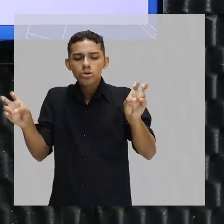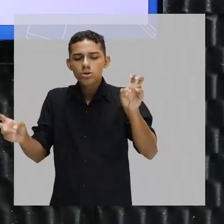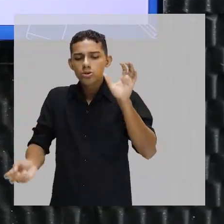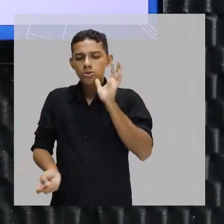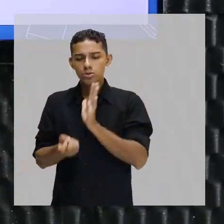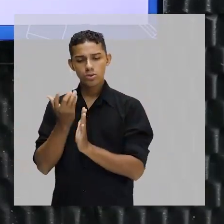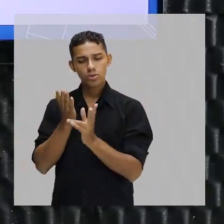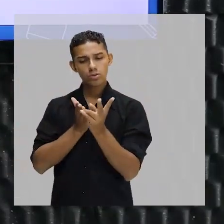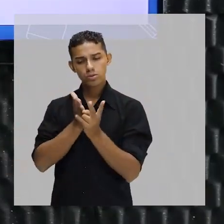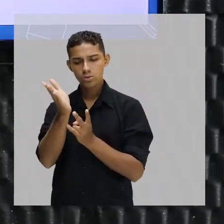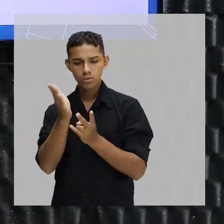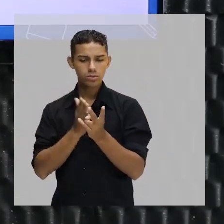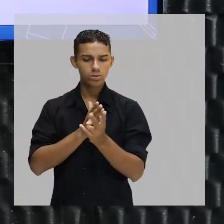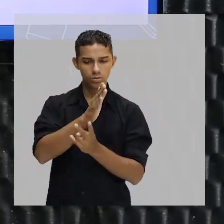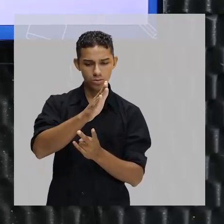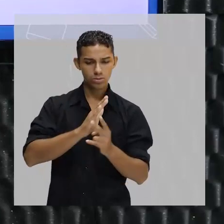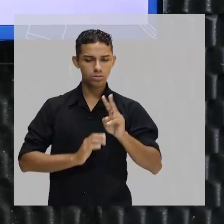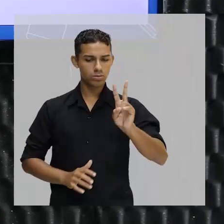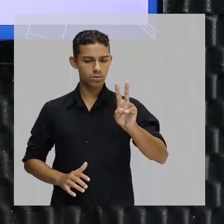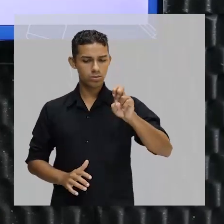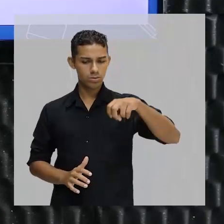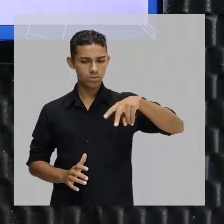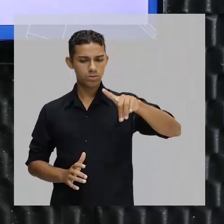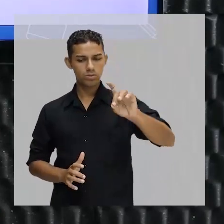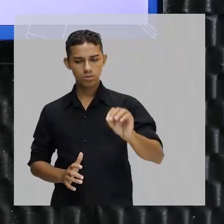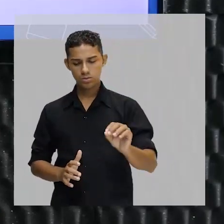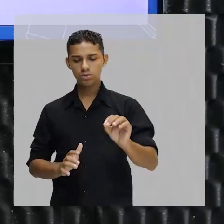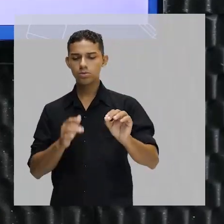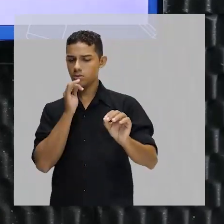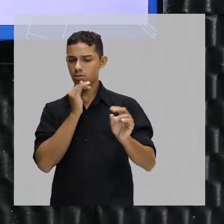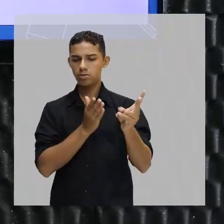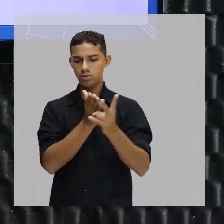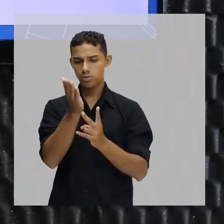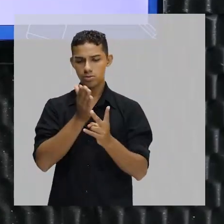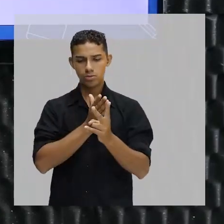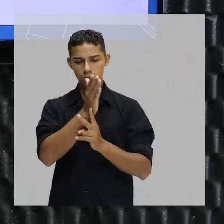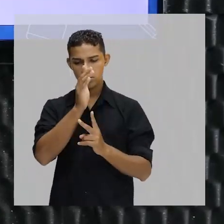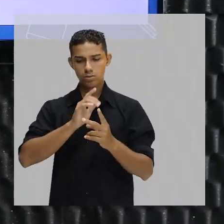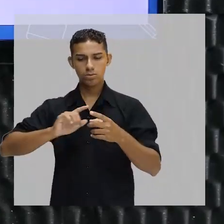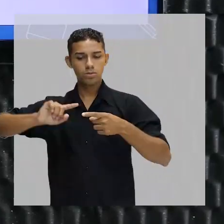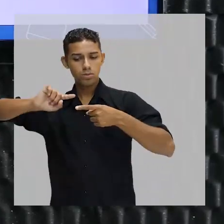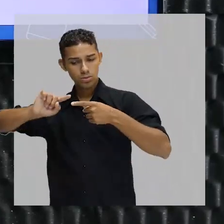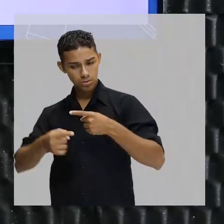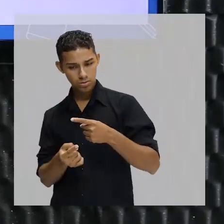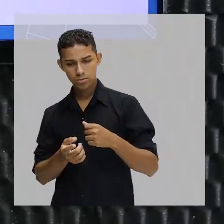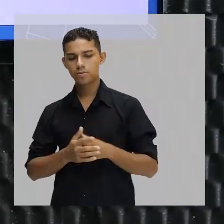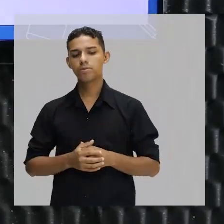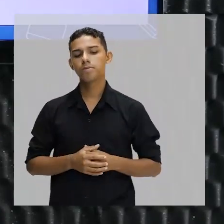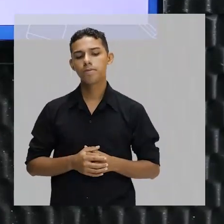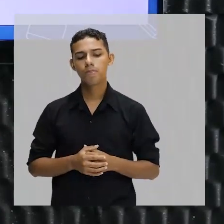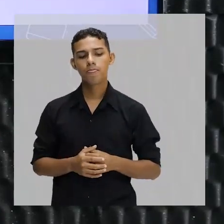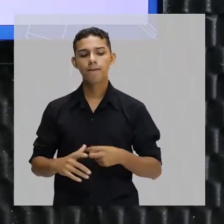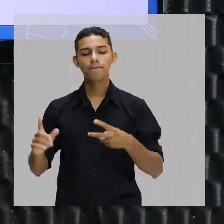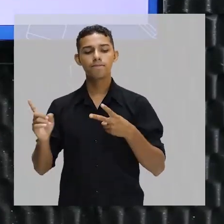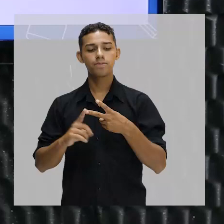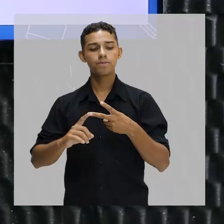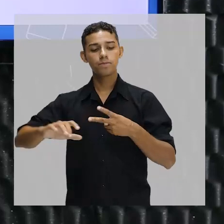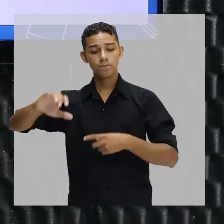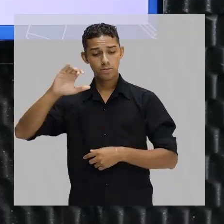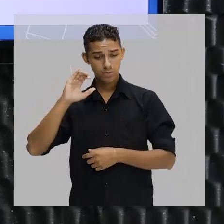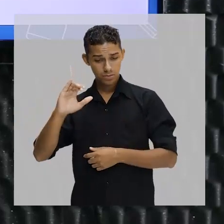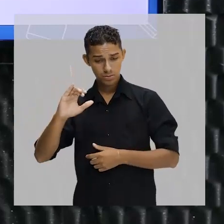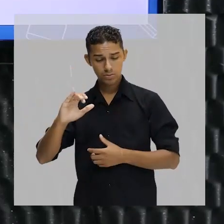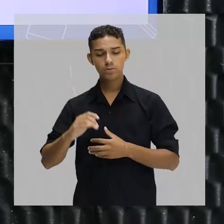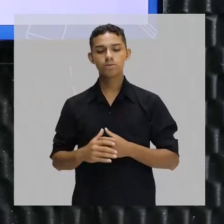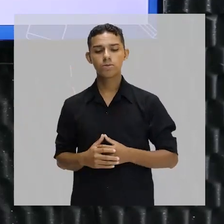ambiguidade da expressão vendo o imóvel, desfeita pelo uso da vírgula no último verso. Letra C, o autor